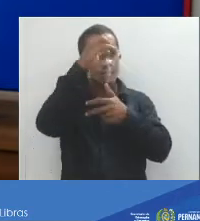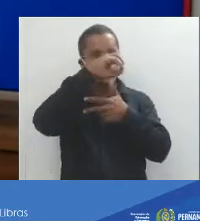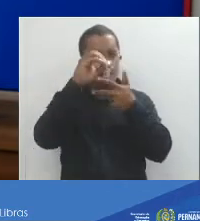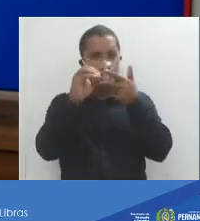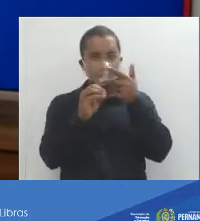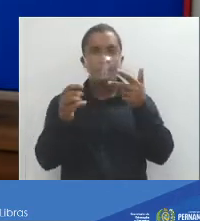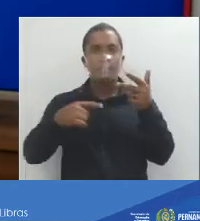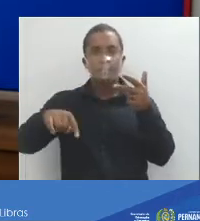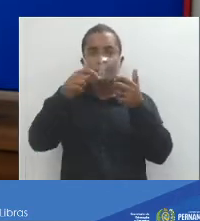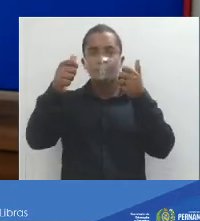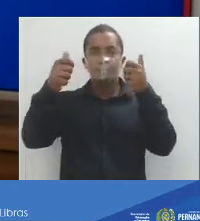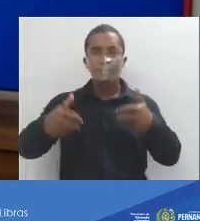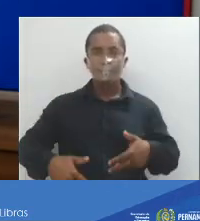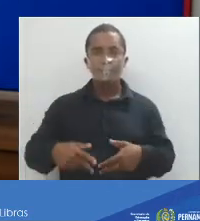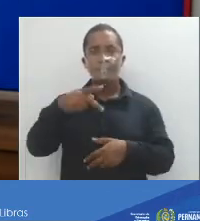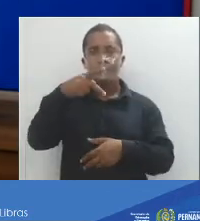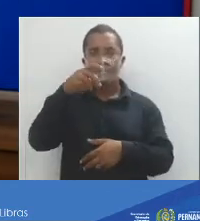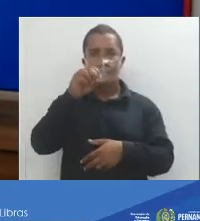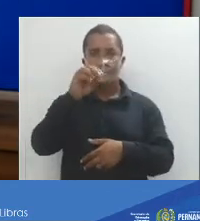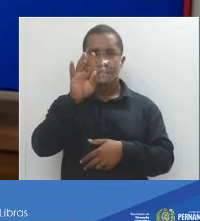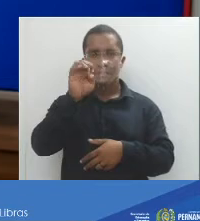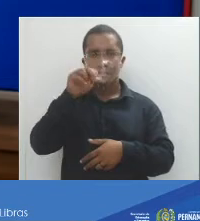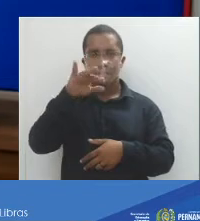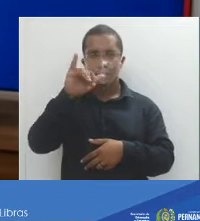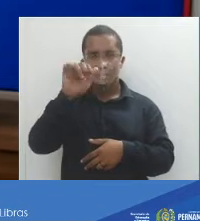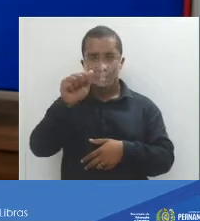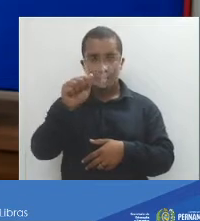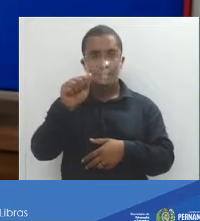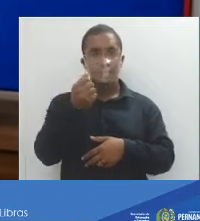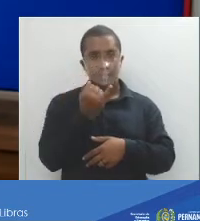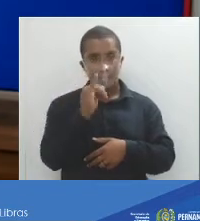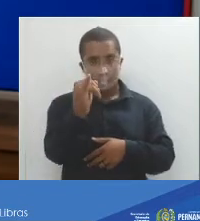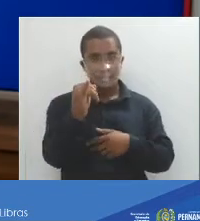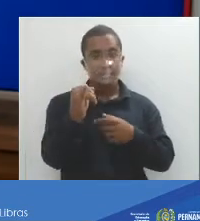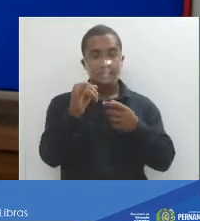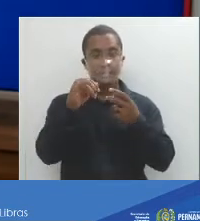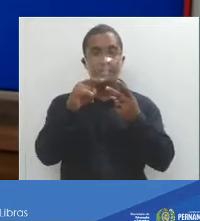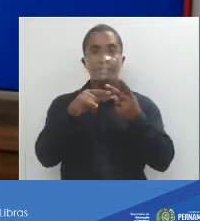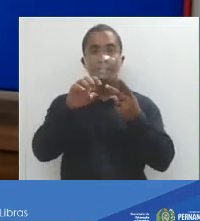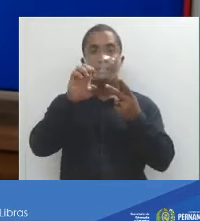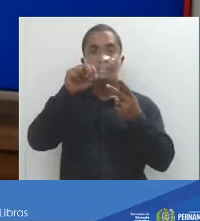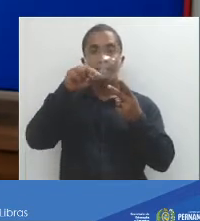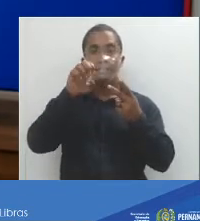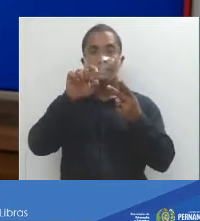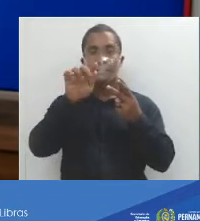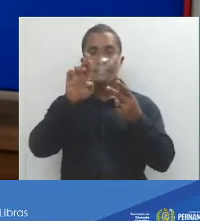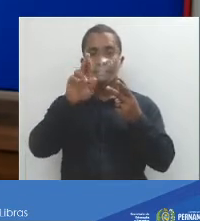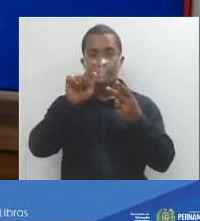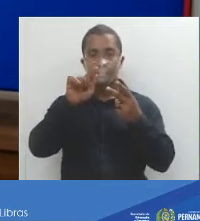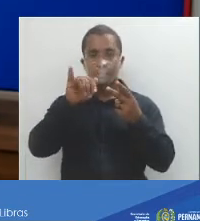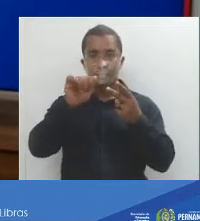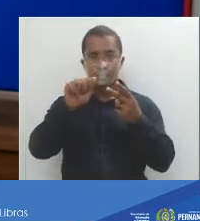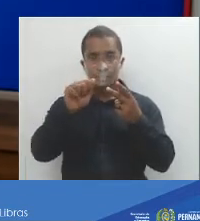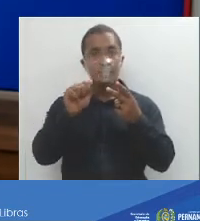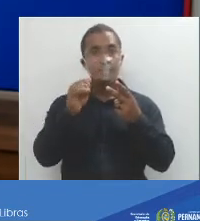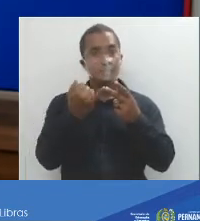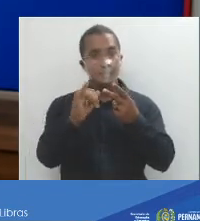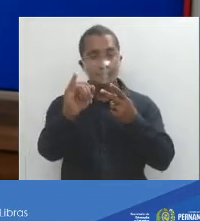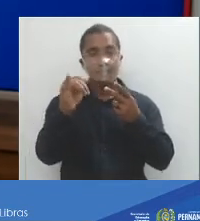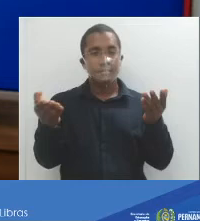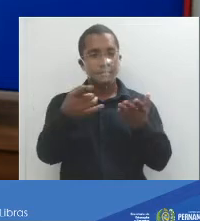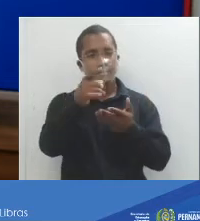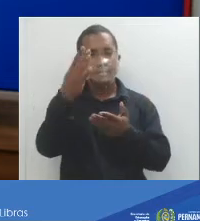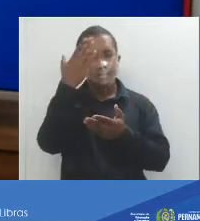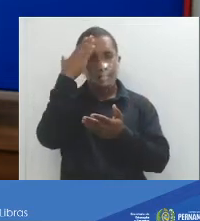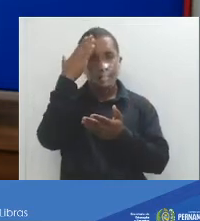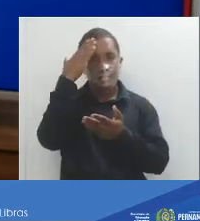gente vai falar em potência elétrica e energia elétrica. Então, extremamente importante para que você tenha um real conhecimento, porque o Enem